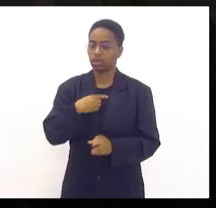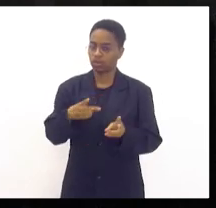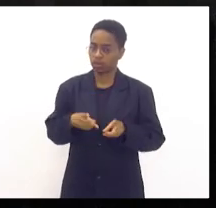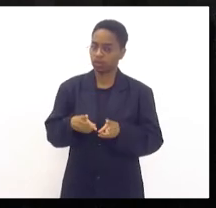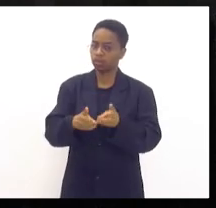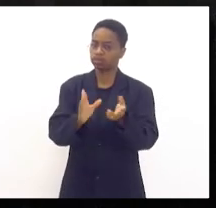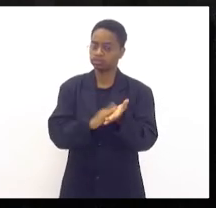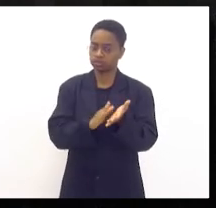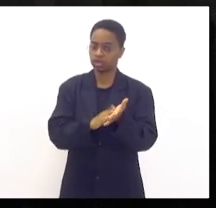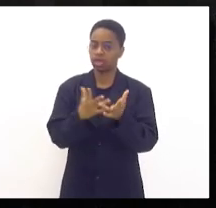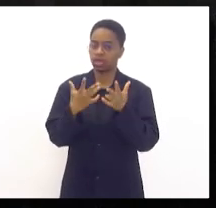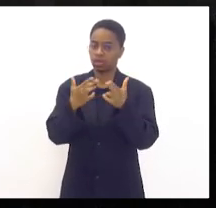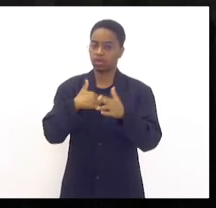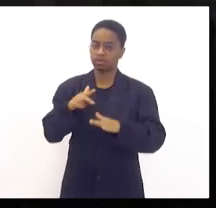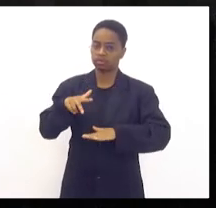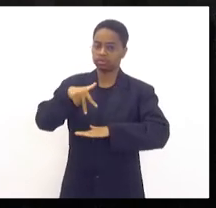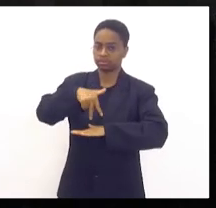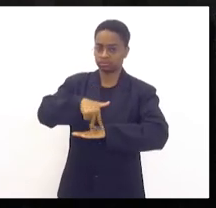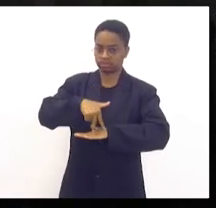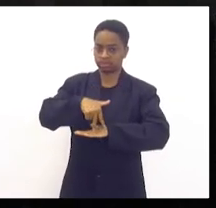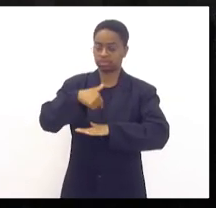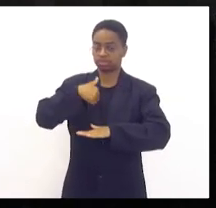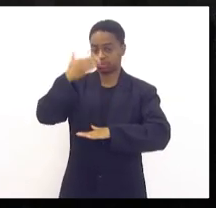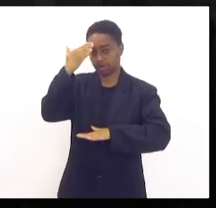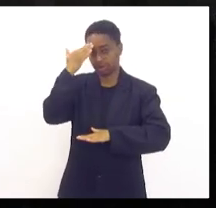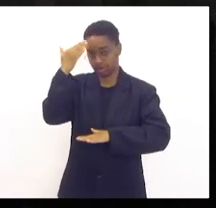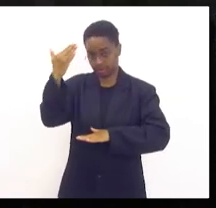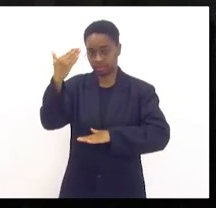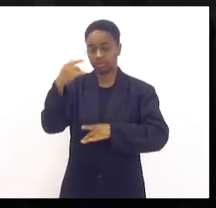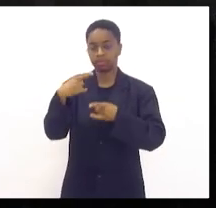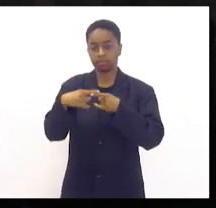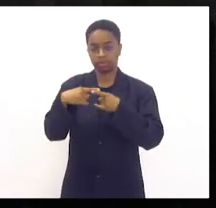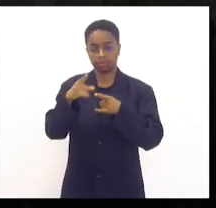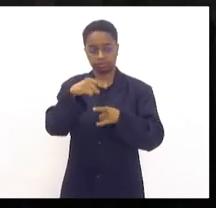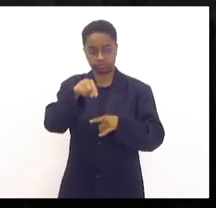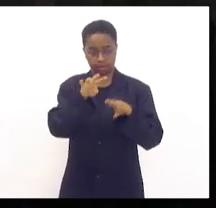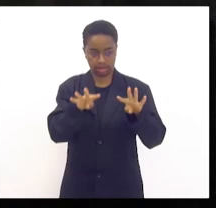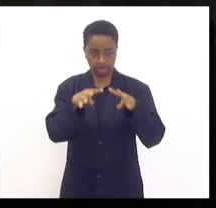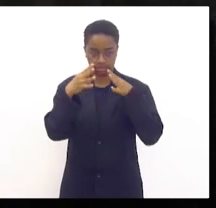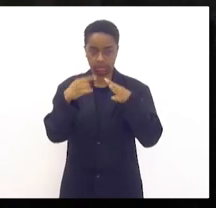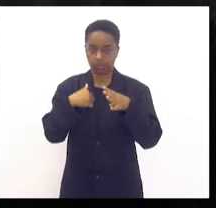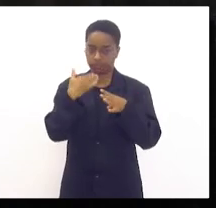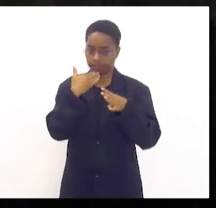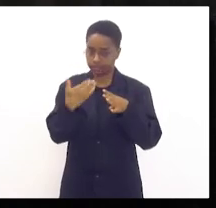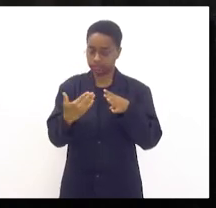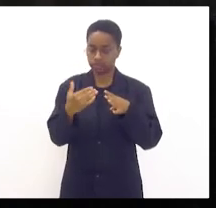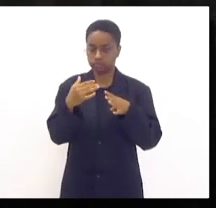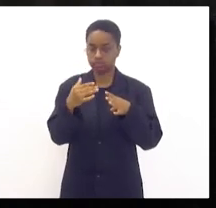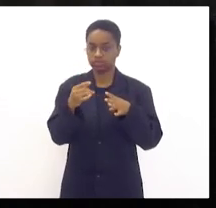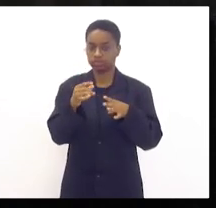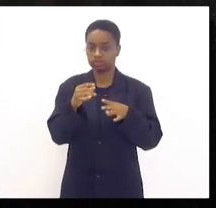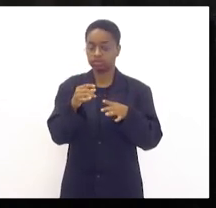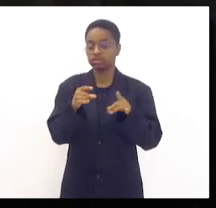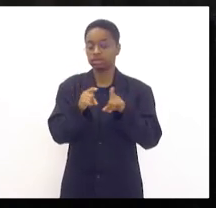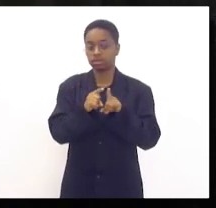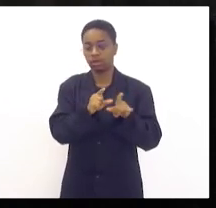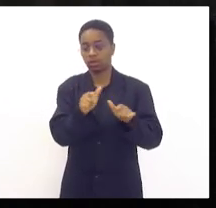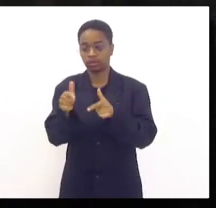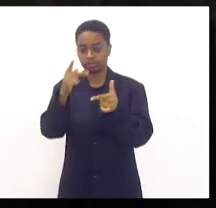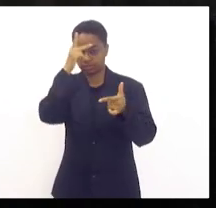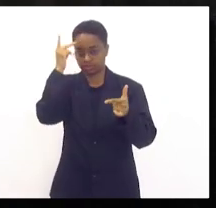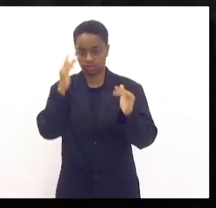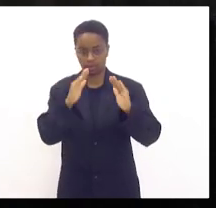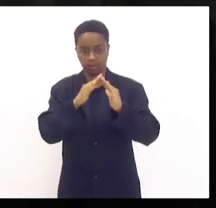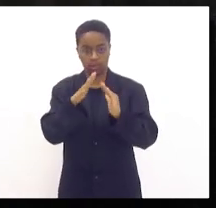mesma forma que eu estou vindo aqui. Estou agradecendo por ter atendido não só meu pedido, a minha solicitação, mas de todos os moradores